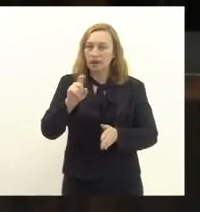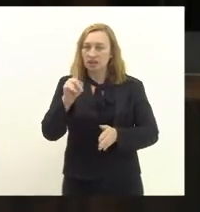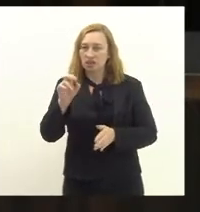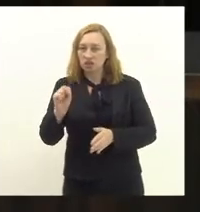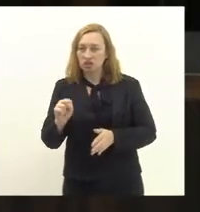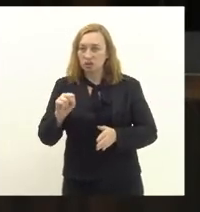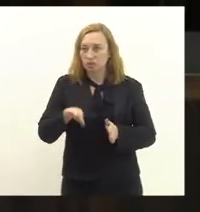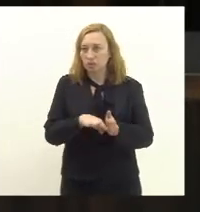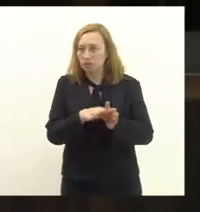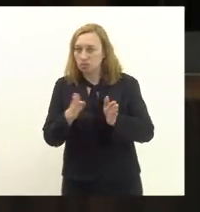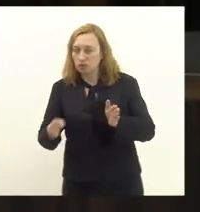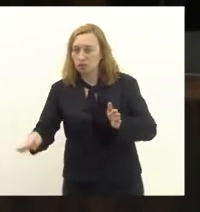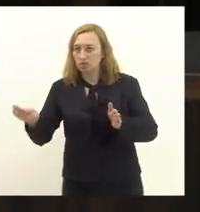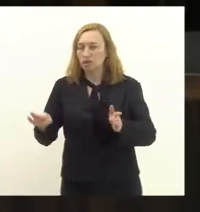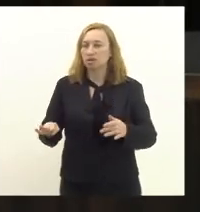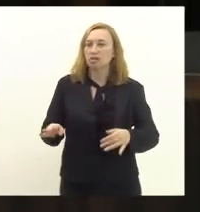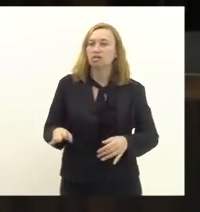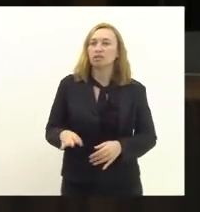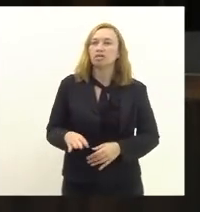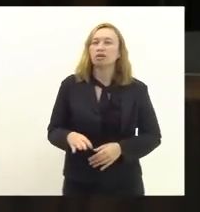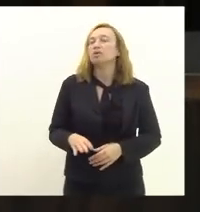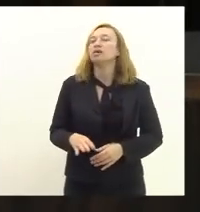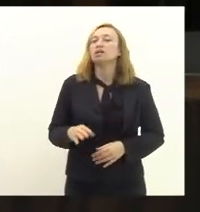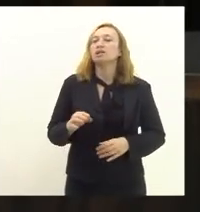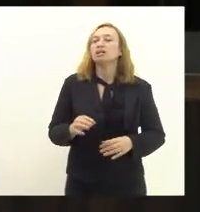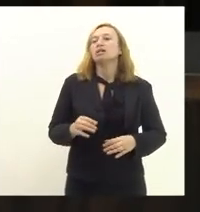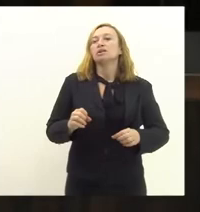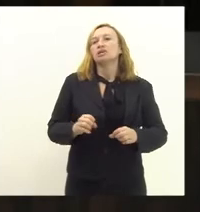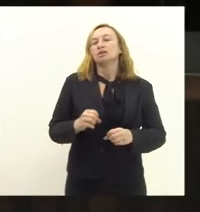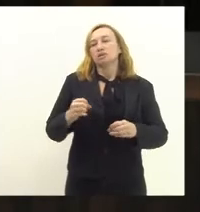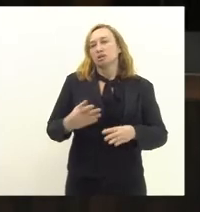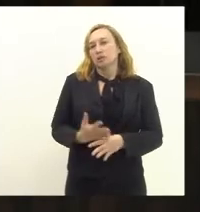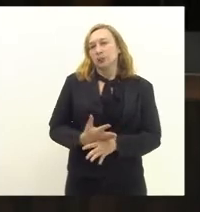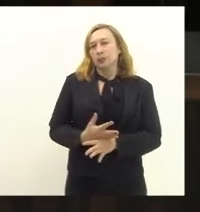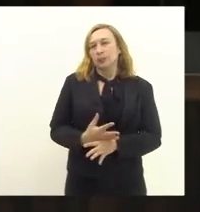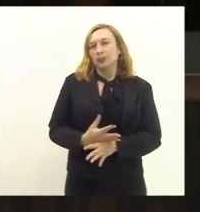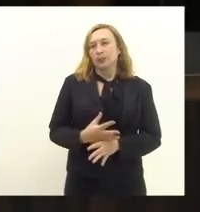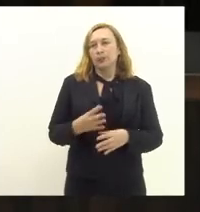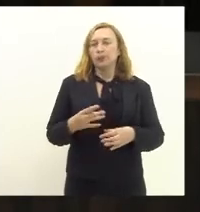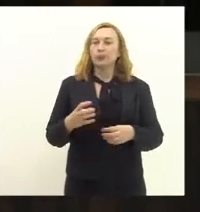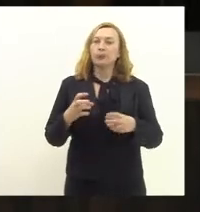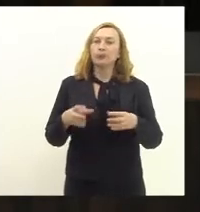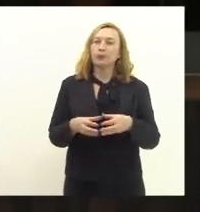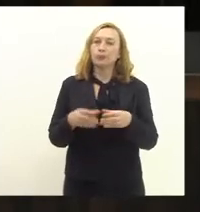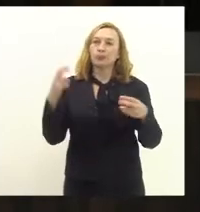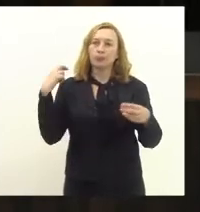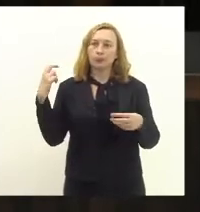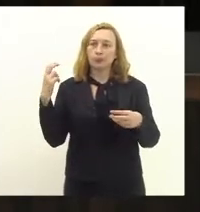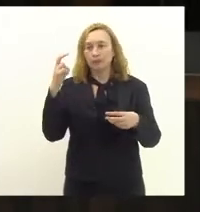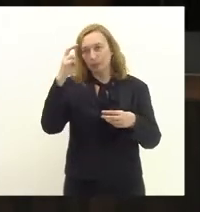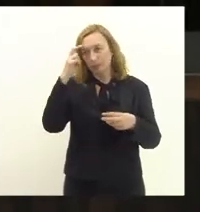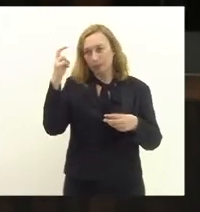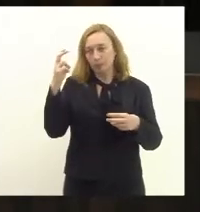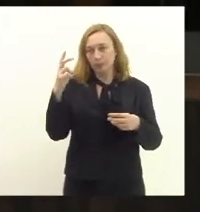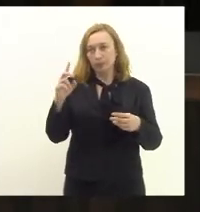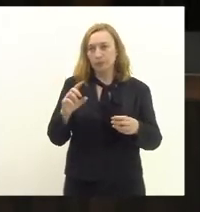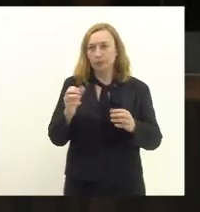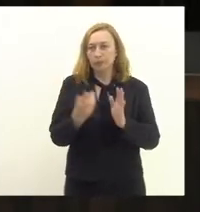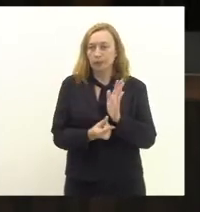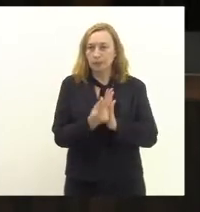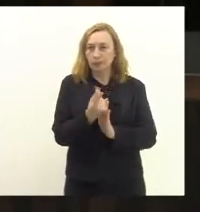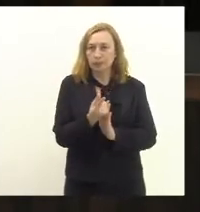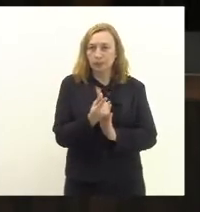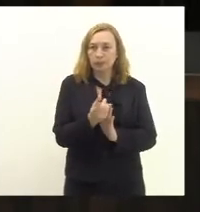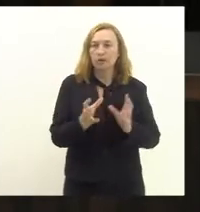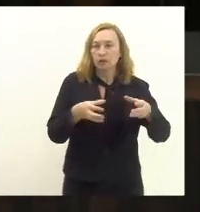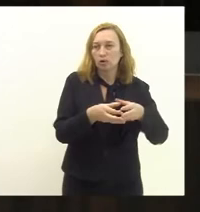pareceres das comissões de Constituição e Justiça, Saneamento Ambiental, Defesa do Meio Ambiente, de Turismo e de Orçamento. Para emitir parecer pela